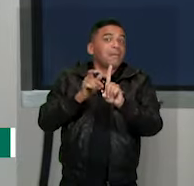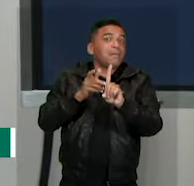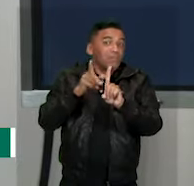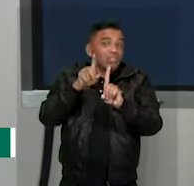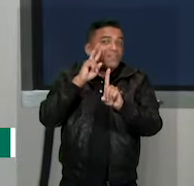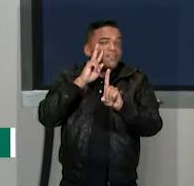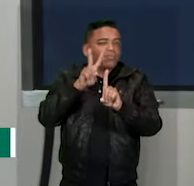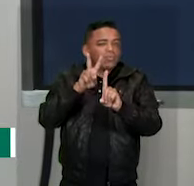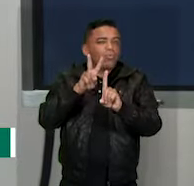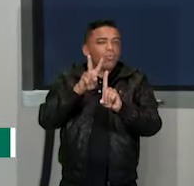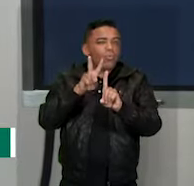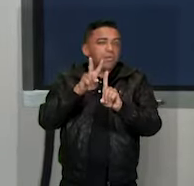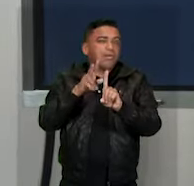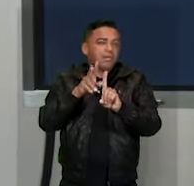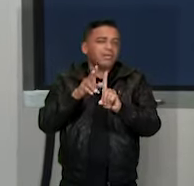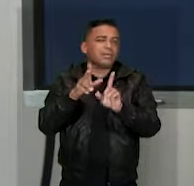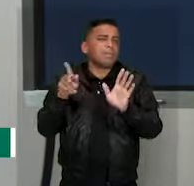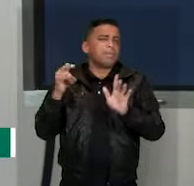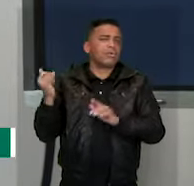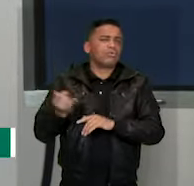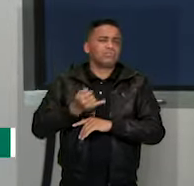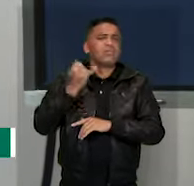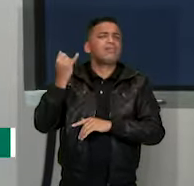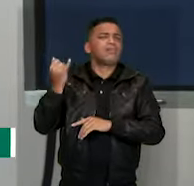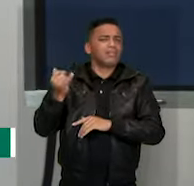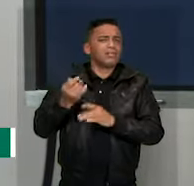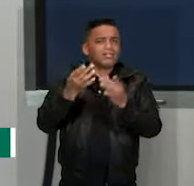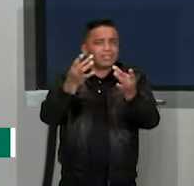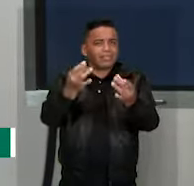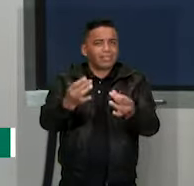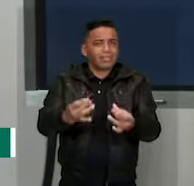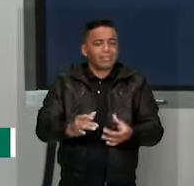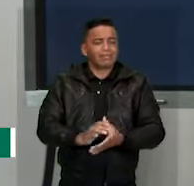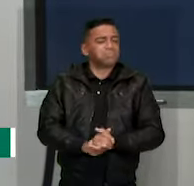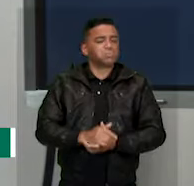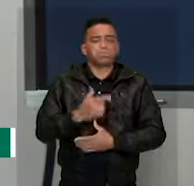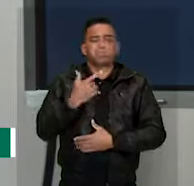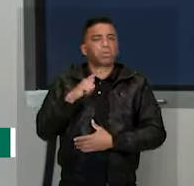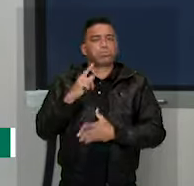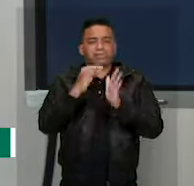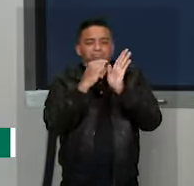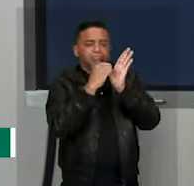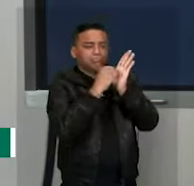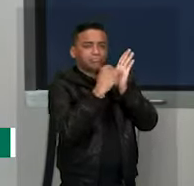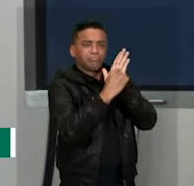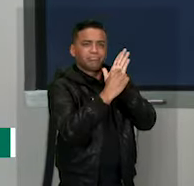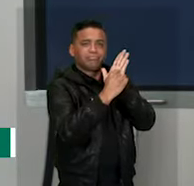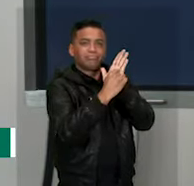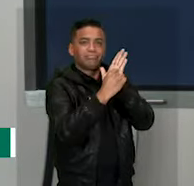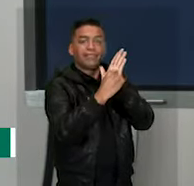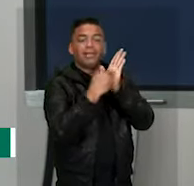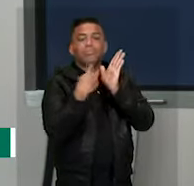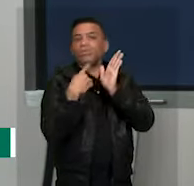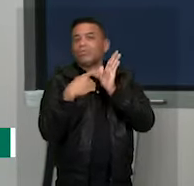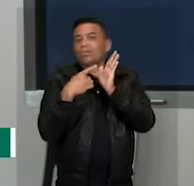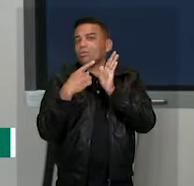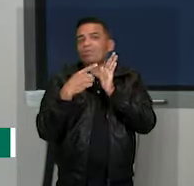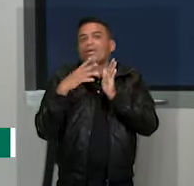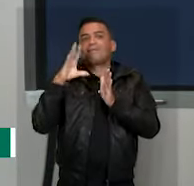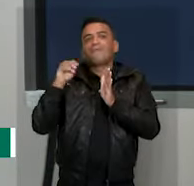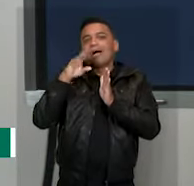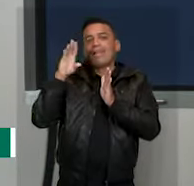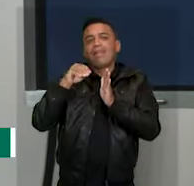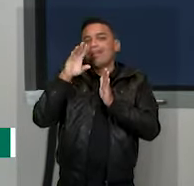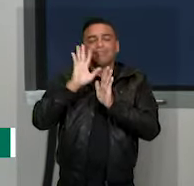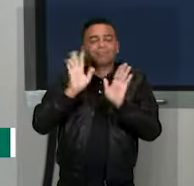Você pode observar isso, é uma observação importantíssima, que não há travessão porque não há interlocução.